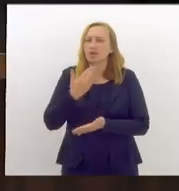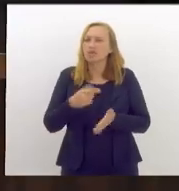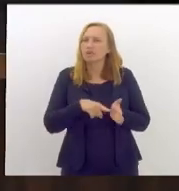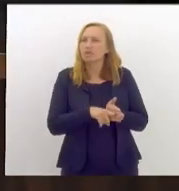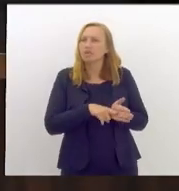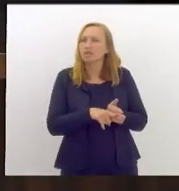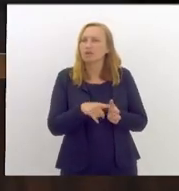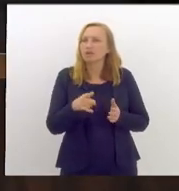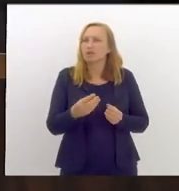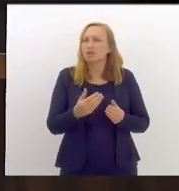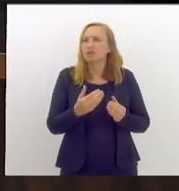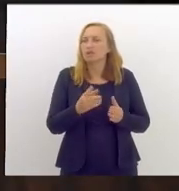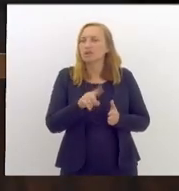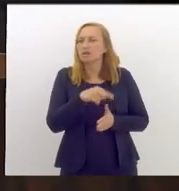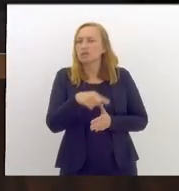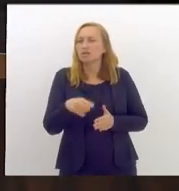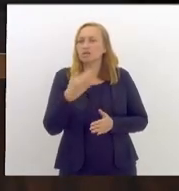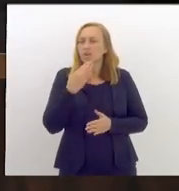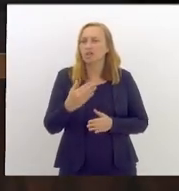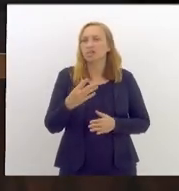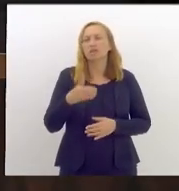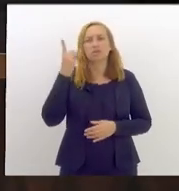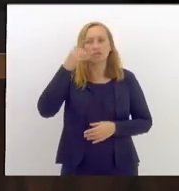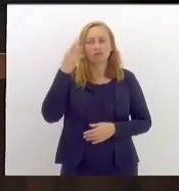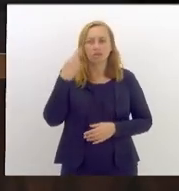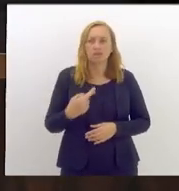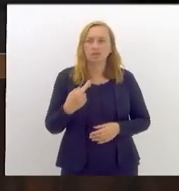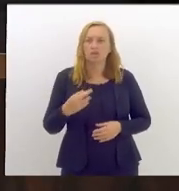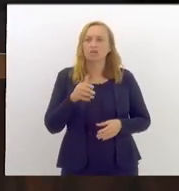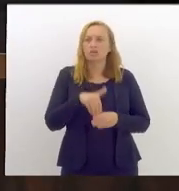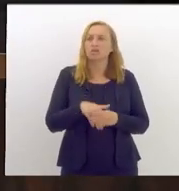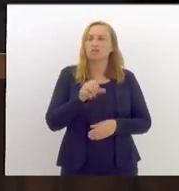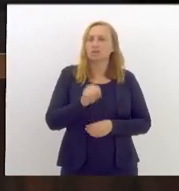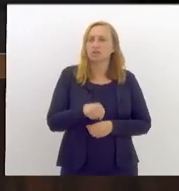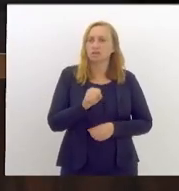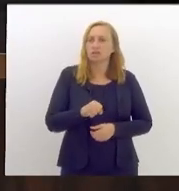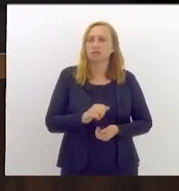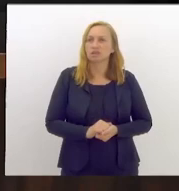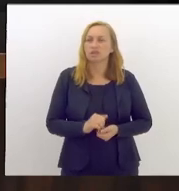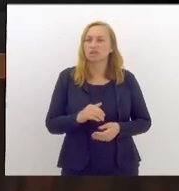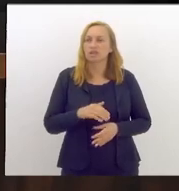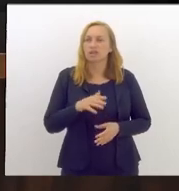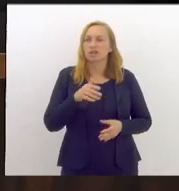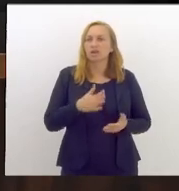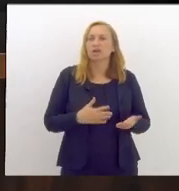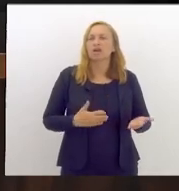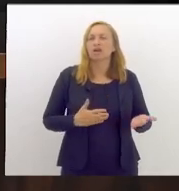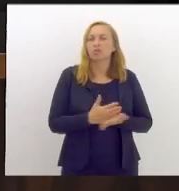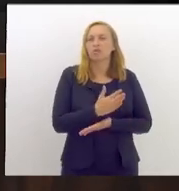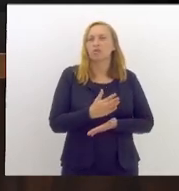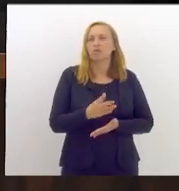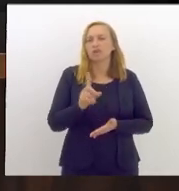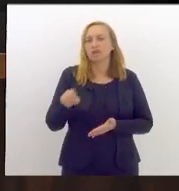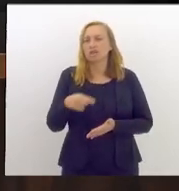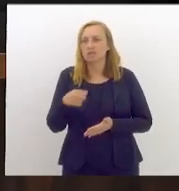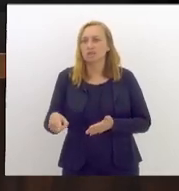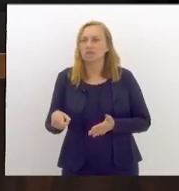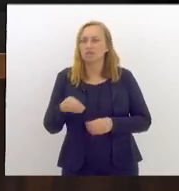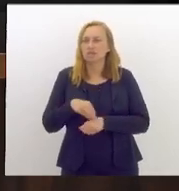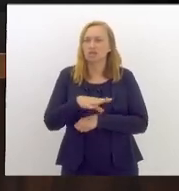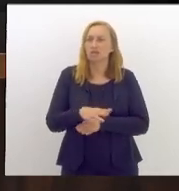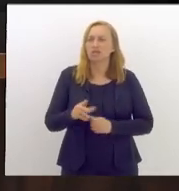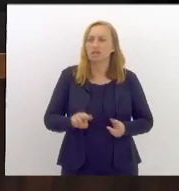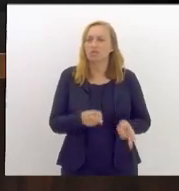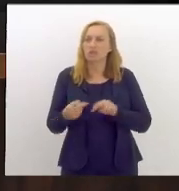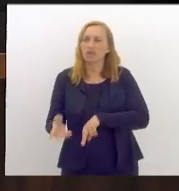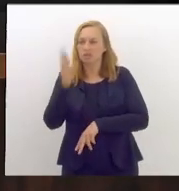rejeitado verificação pedido pela deputada Renata votando sim a prova destaque votando não rejeito destaque